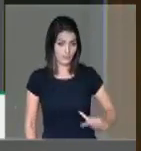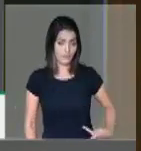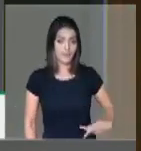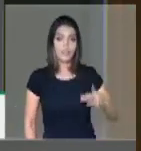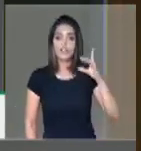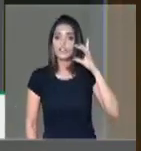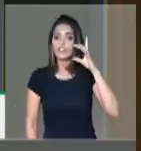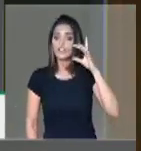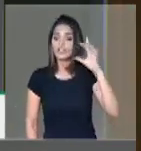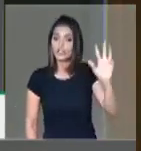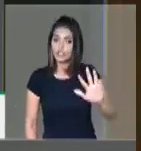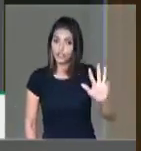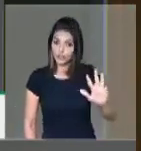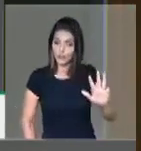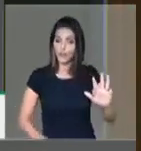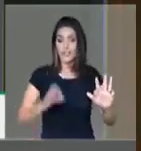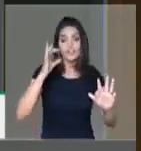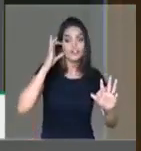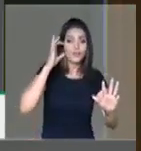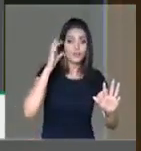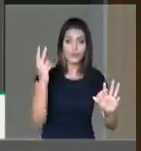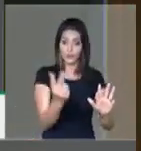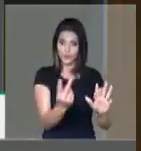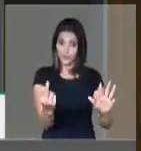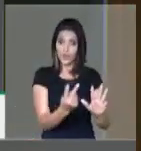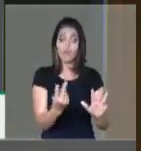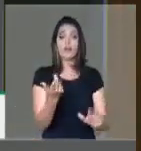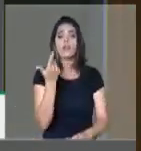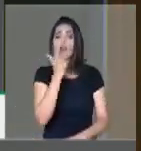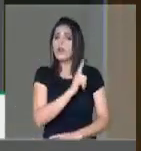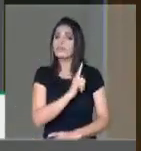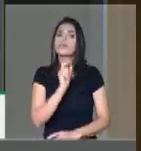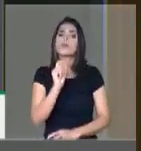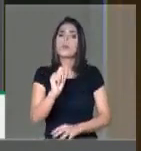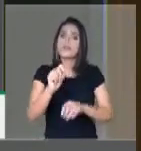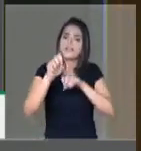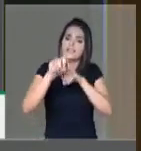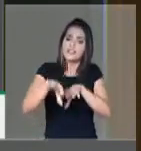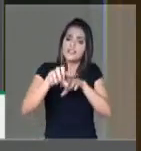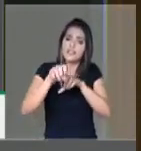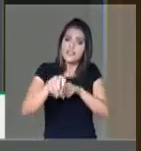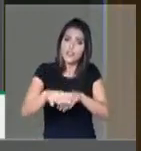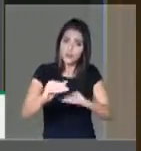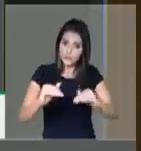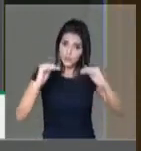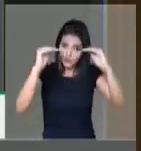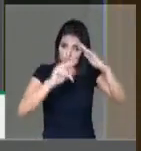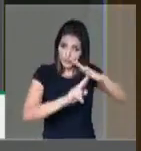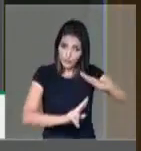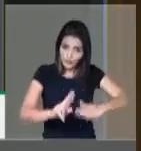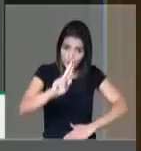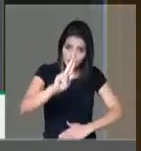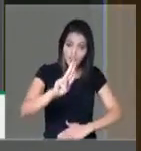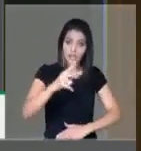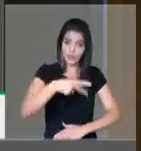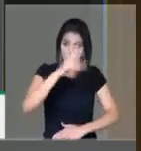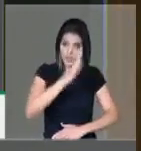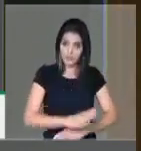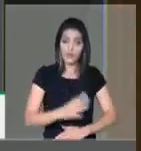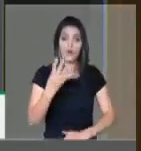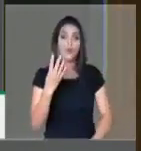conseguiram incluir no ensino superior no Brasil cerca de 4 milhões